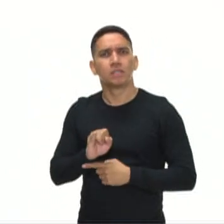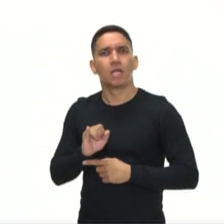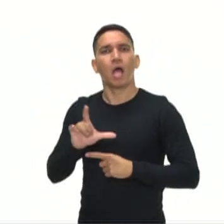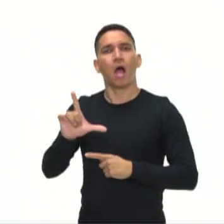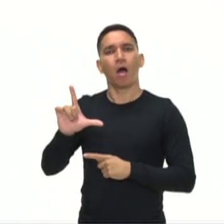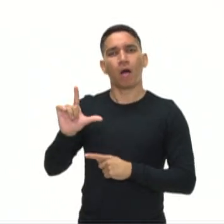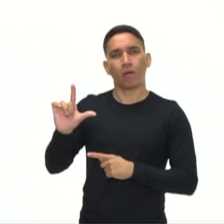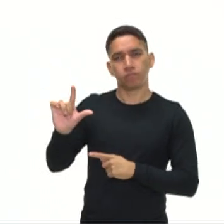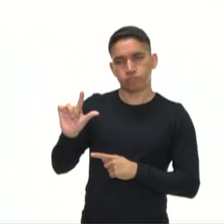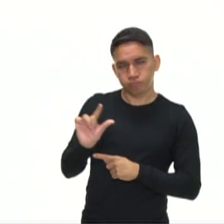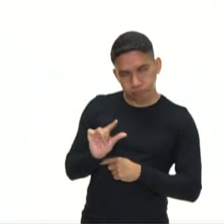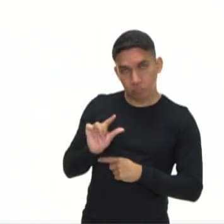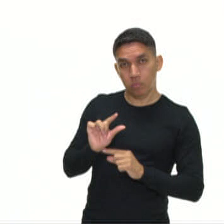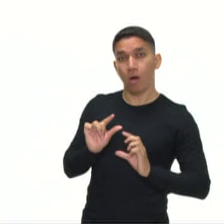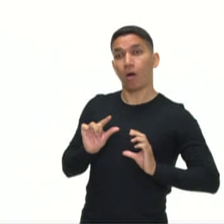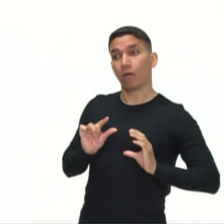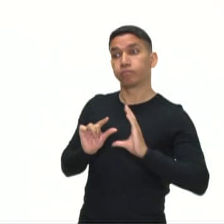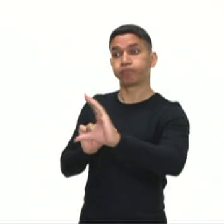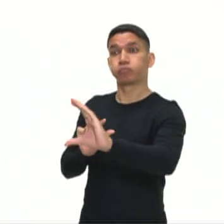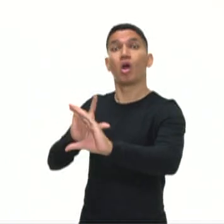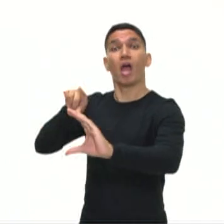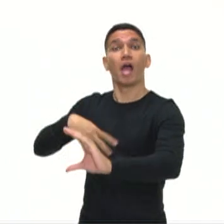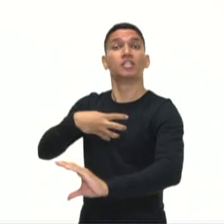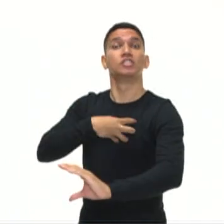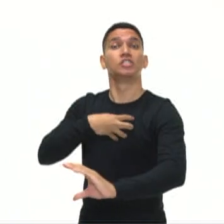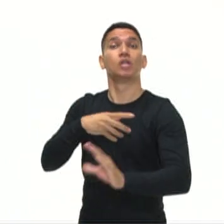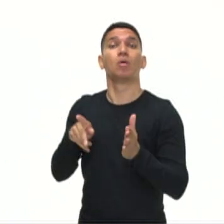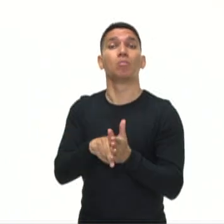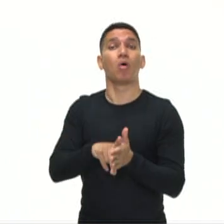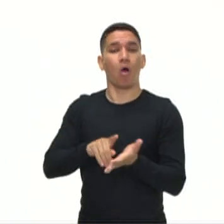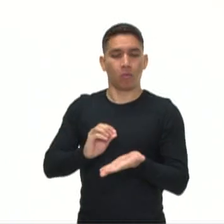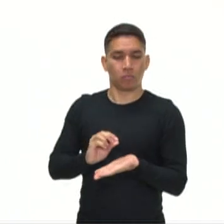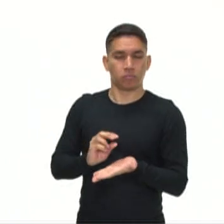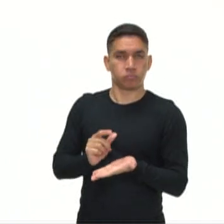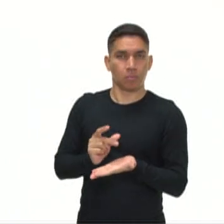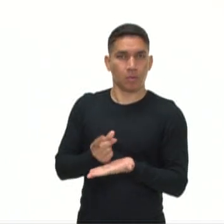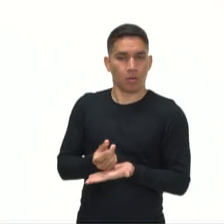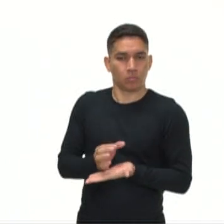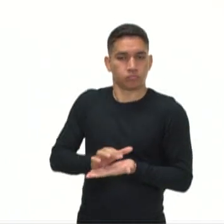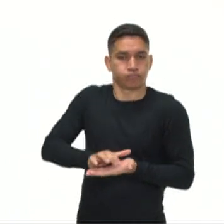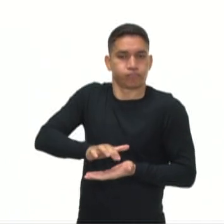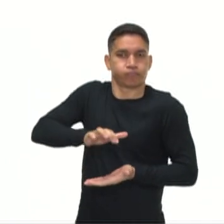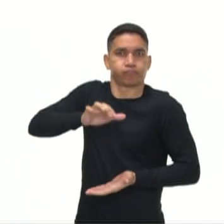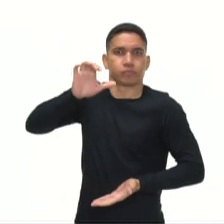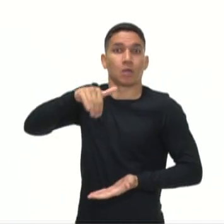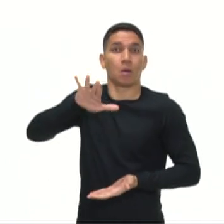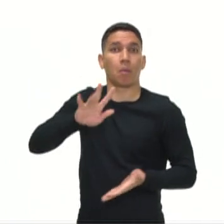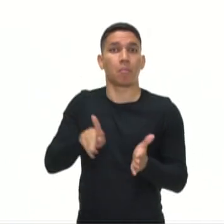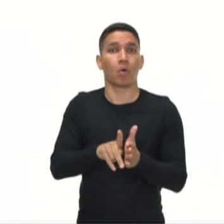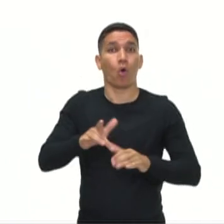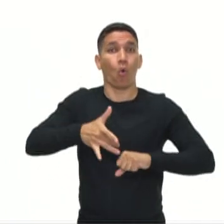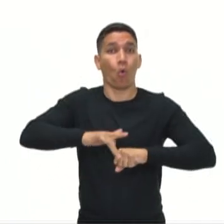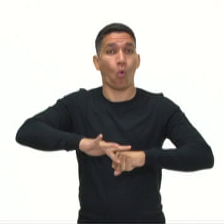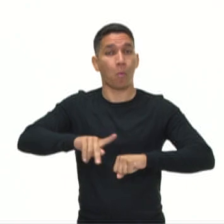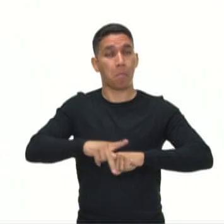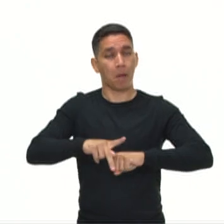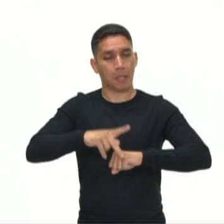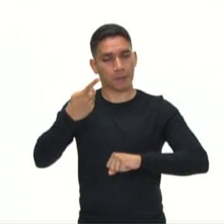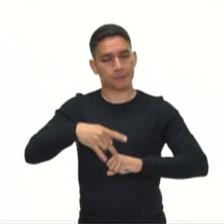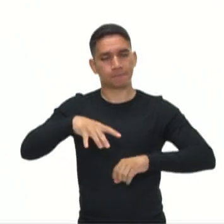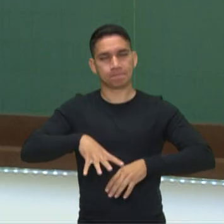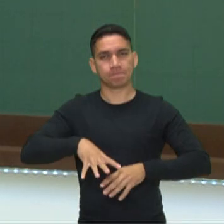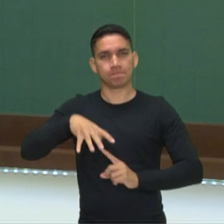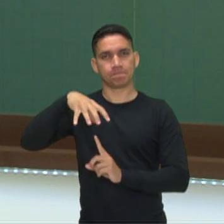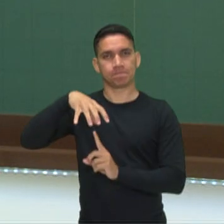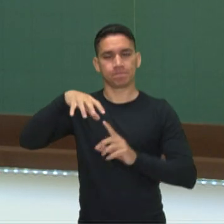aumento das exportações como forma de acumular ouro e prata no reino. Tudo bem? Vamos para a nossa